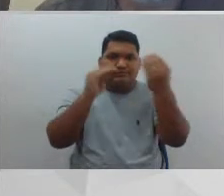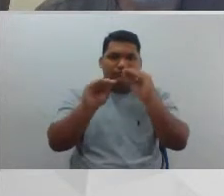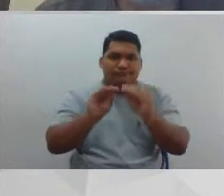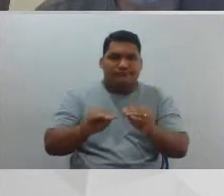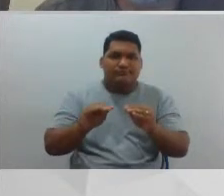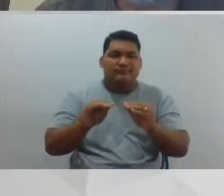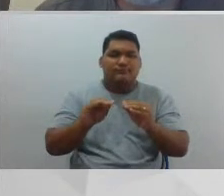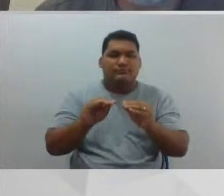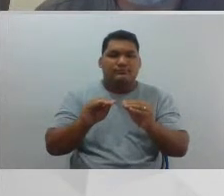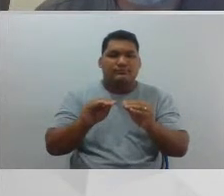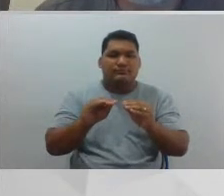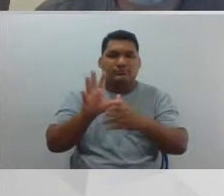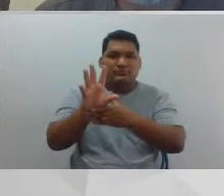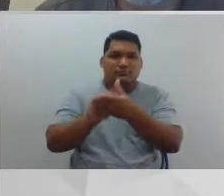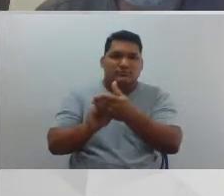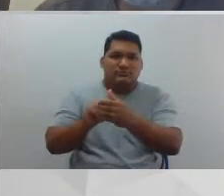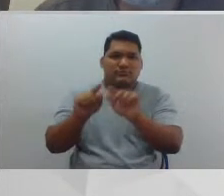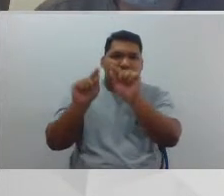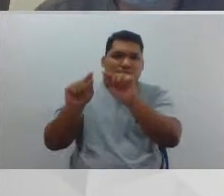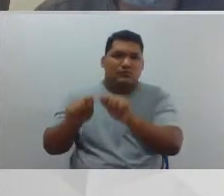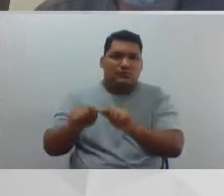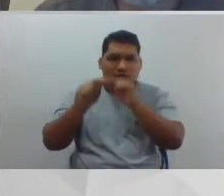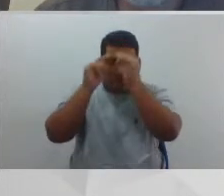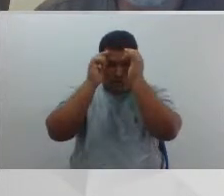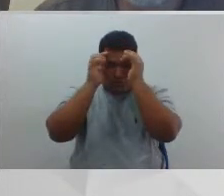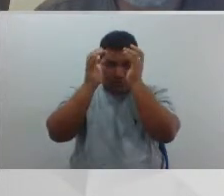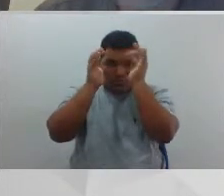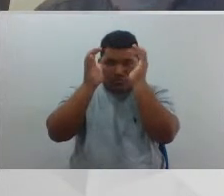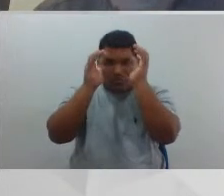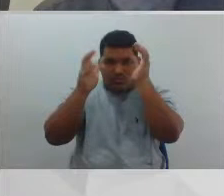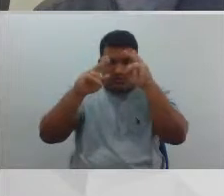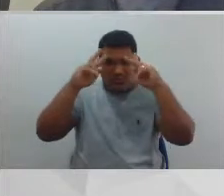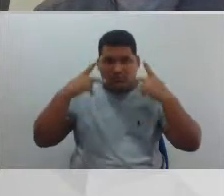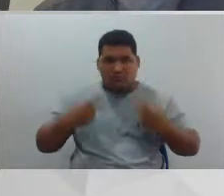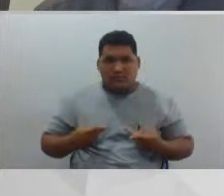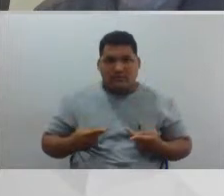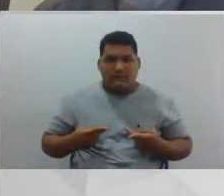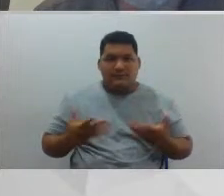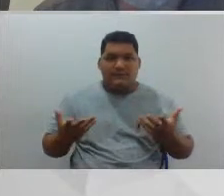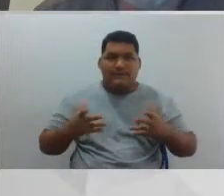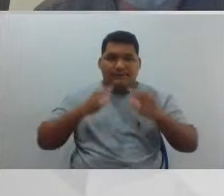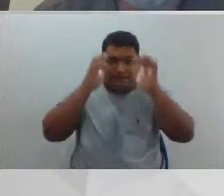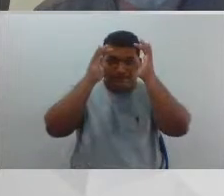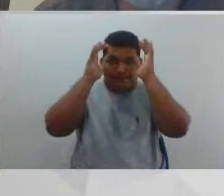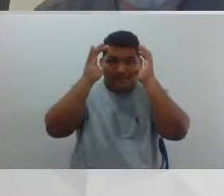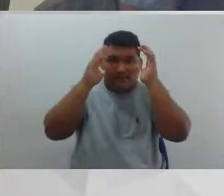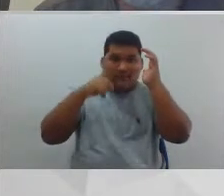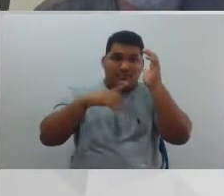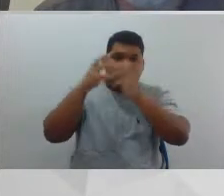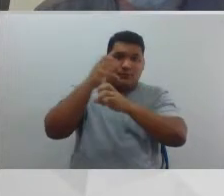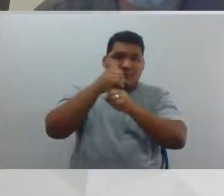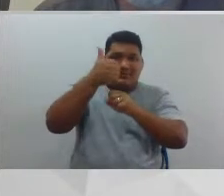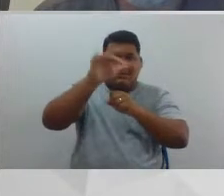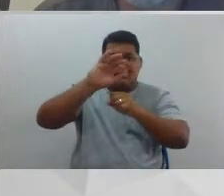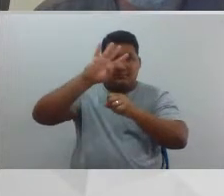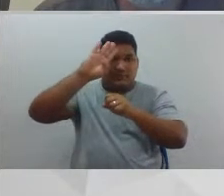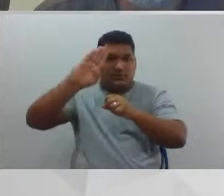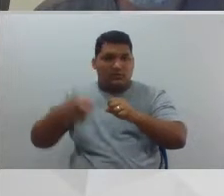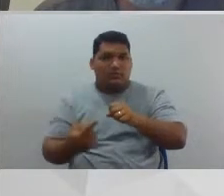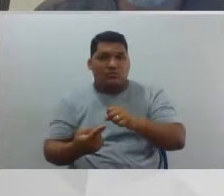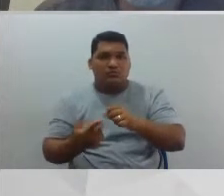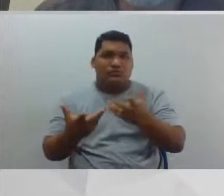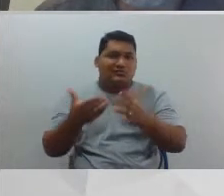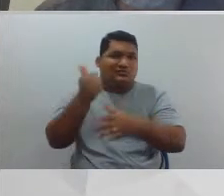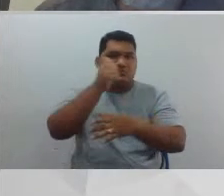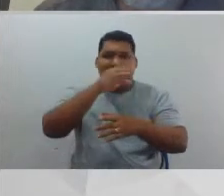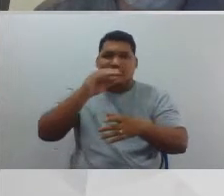hoje é a máquina mais poderosa que a gente conhece. Então, o cérebro tem lá 10 bilhões de neurônios, ou 100 bilhões de